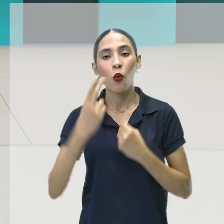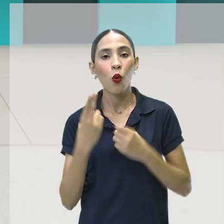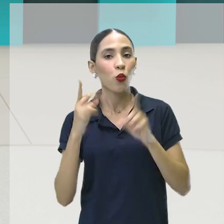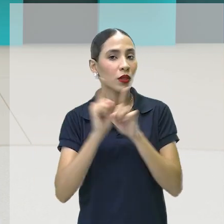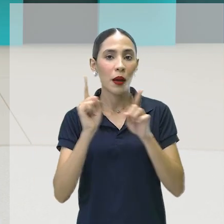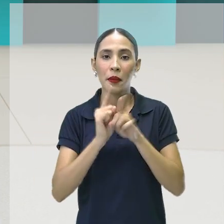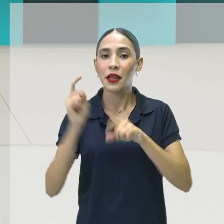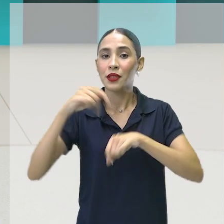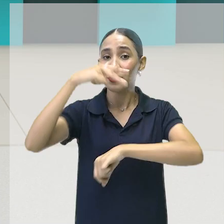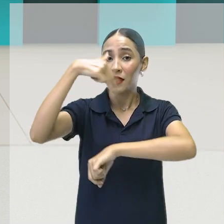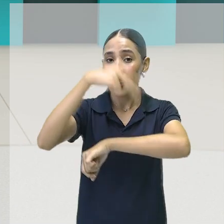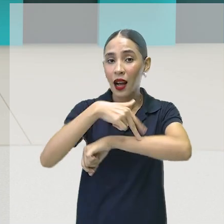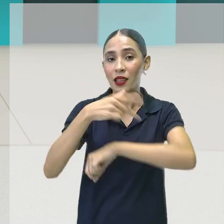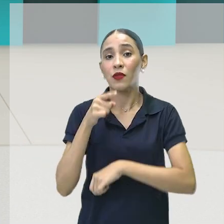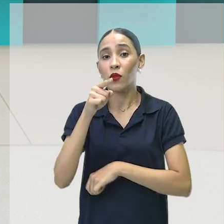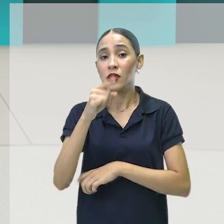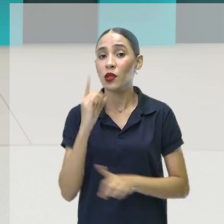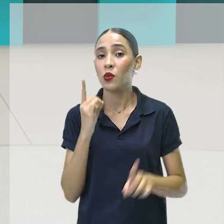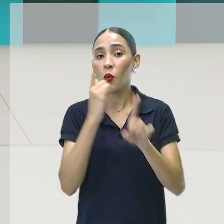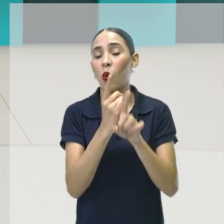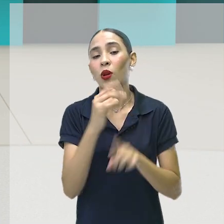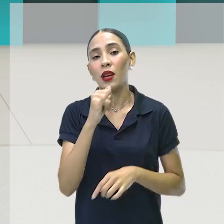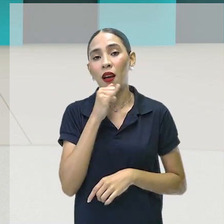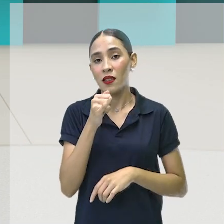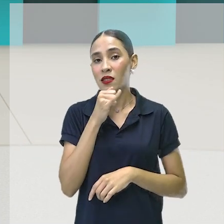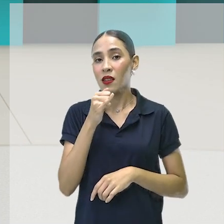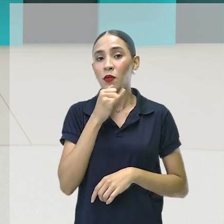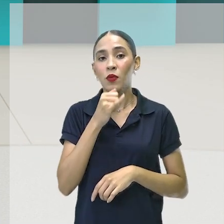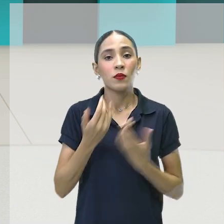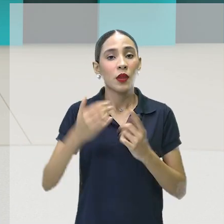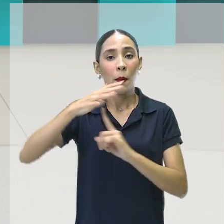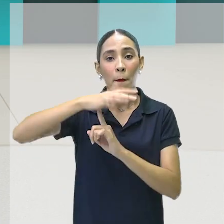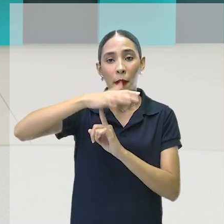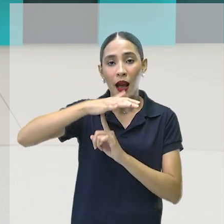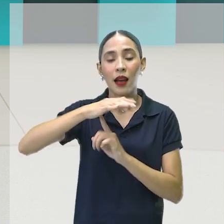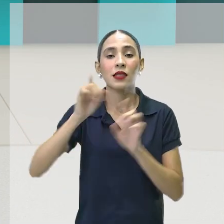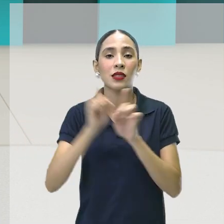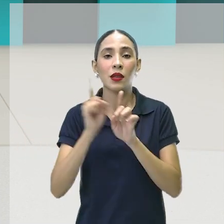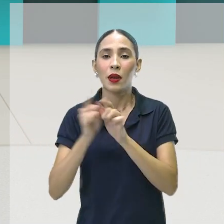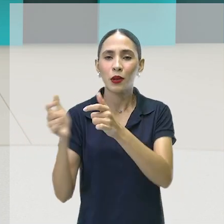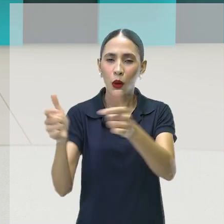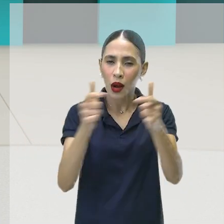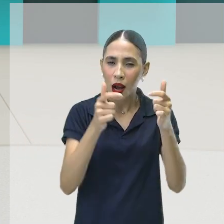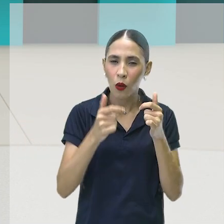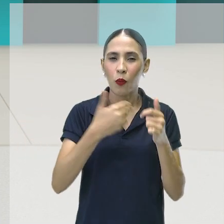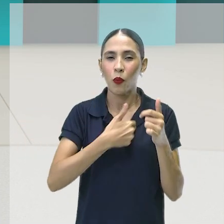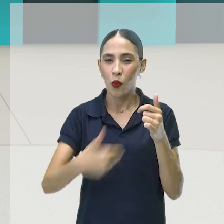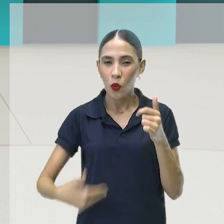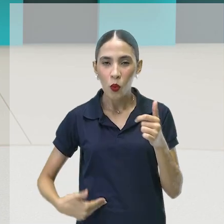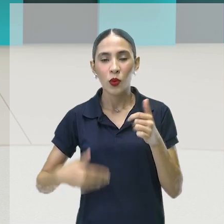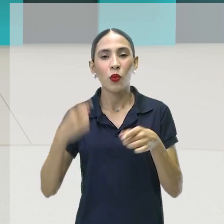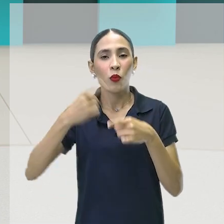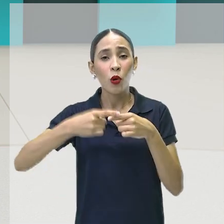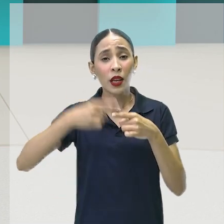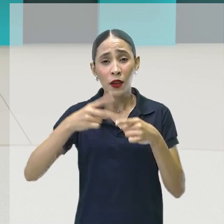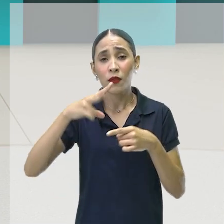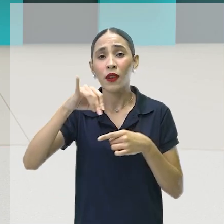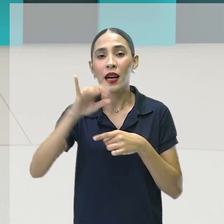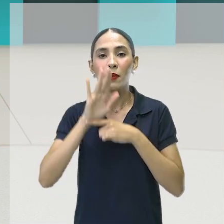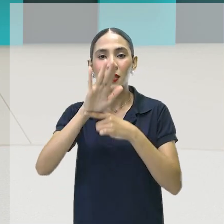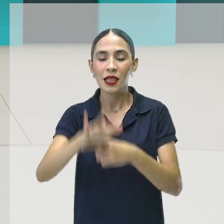seja ela aquela ginástica que a gente encontra aí nas praças, nos parques, tá bom? Porque ela vem trazendo